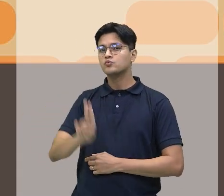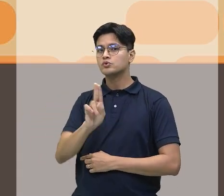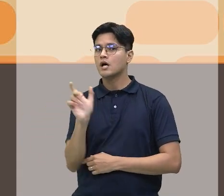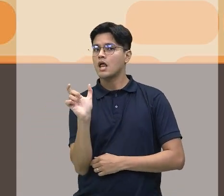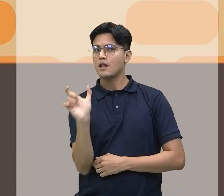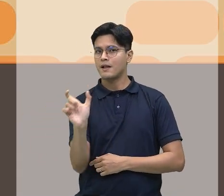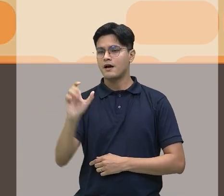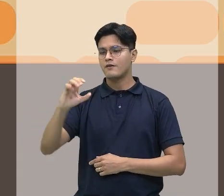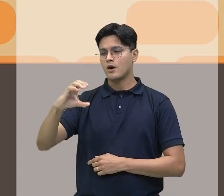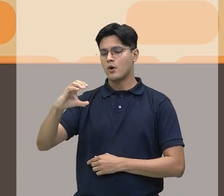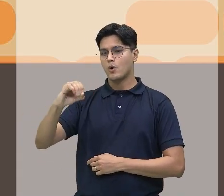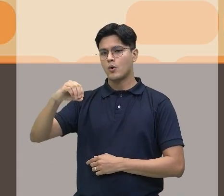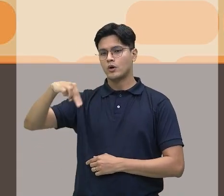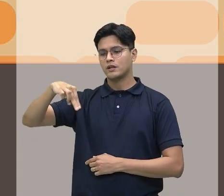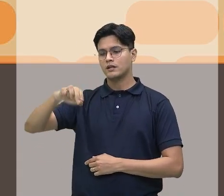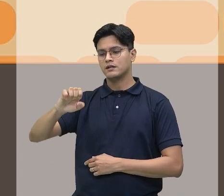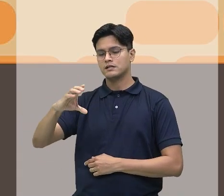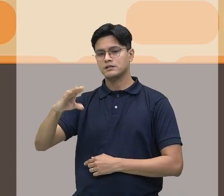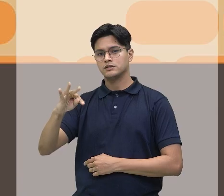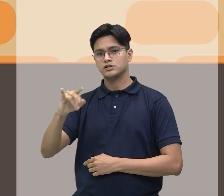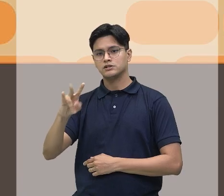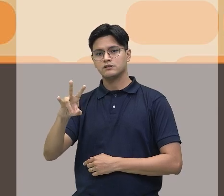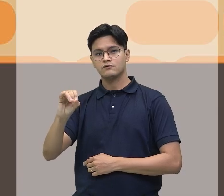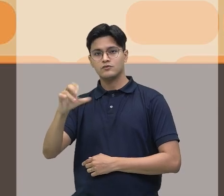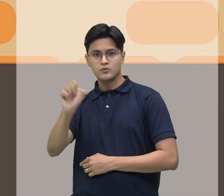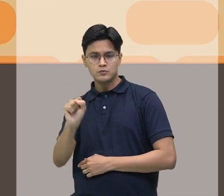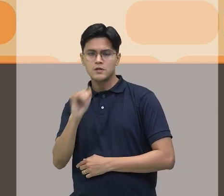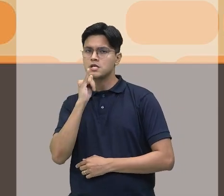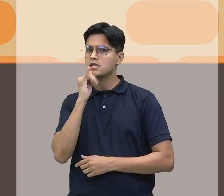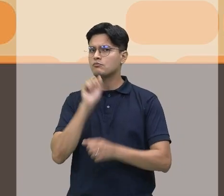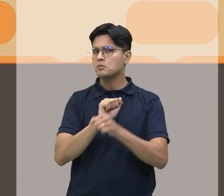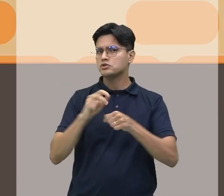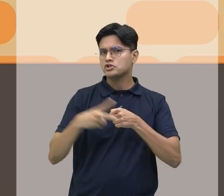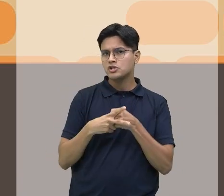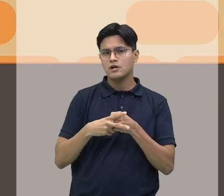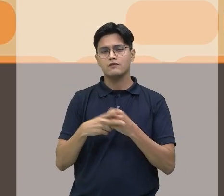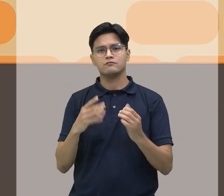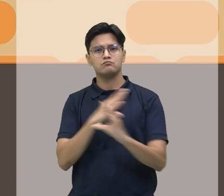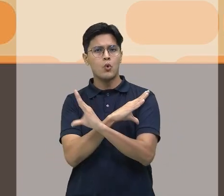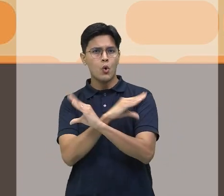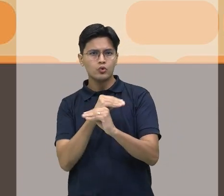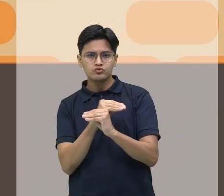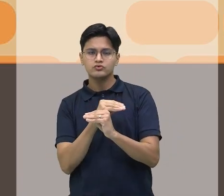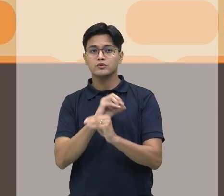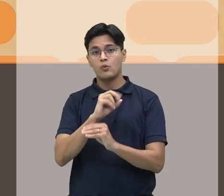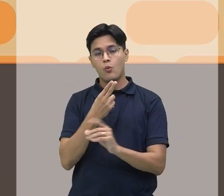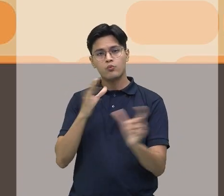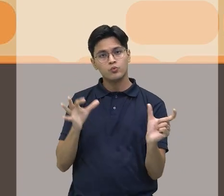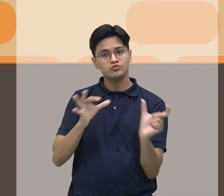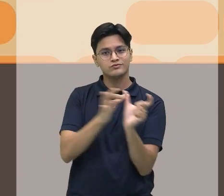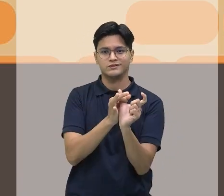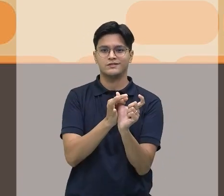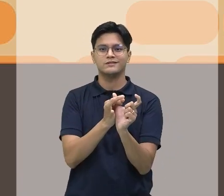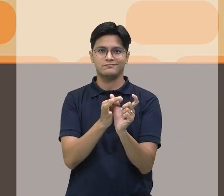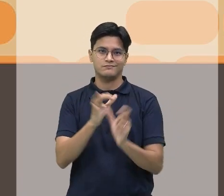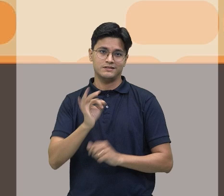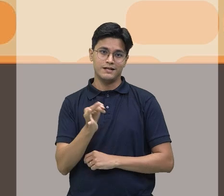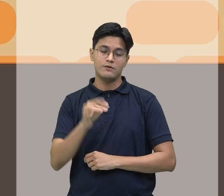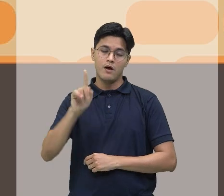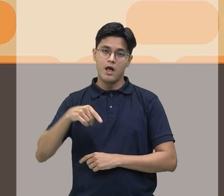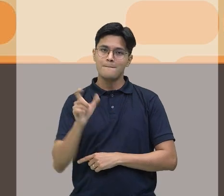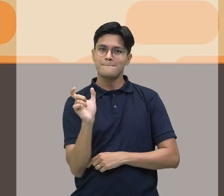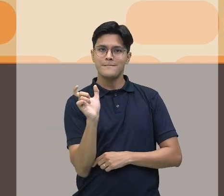a depender do contexto, advérbios também, eles assumem esse papel, mas são palavras que dentro daquele contexto vão conectar as